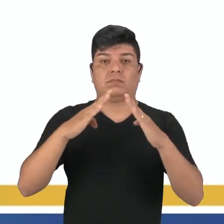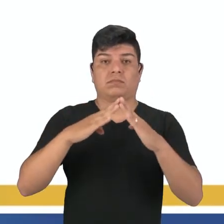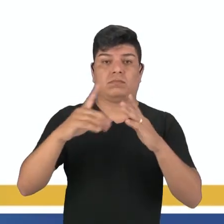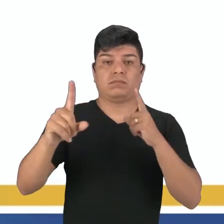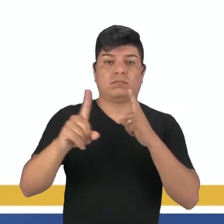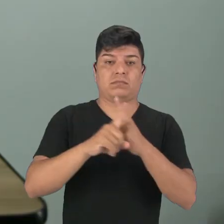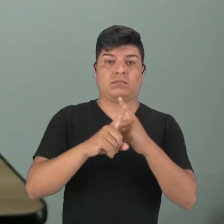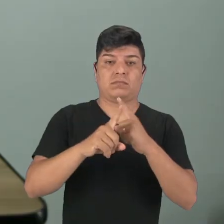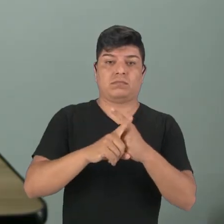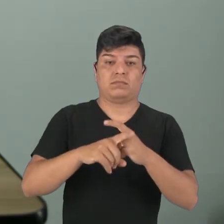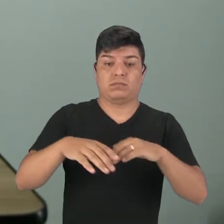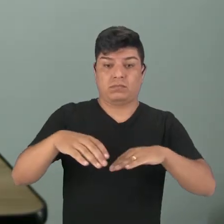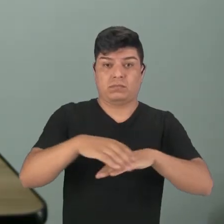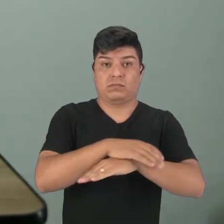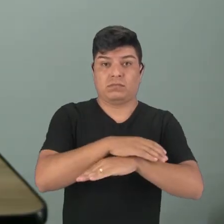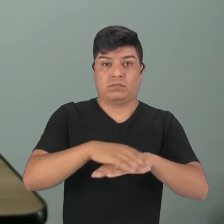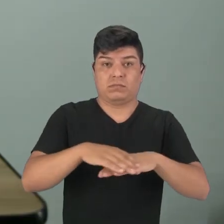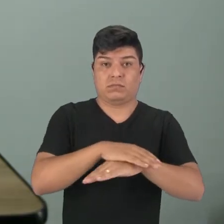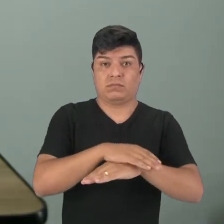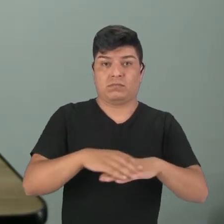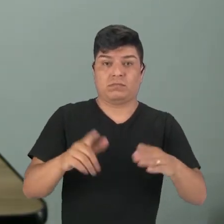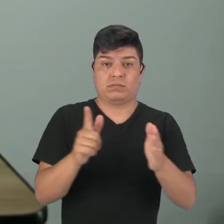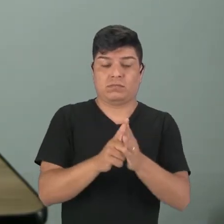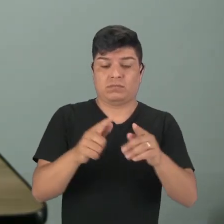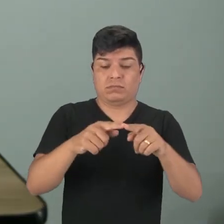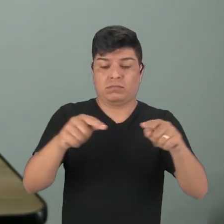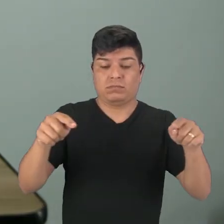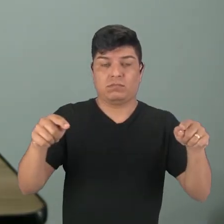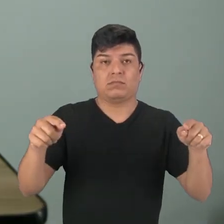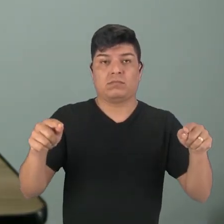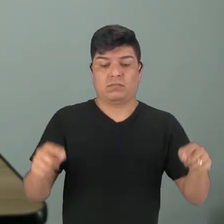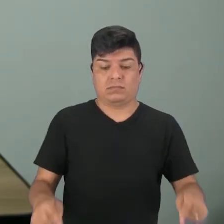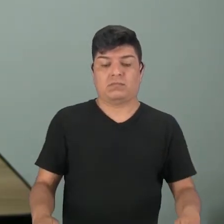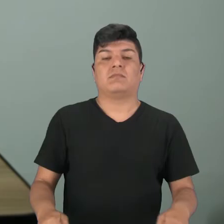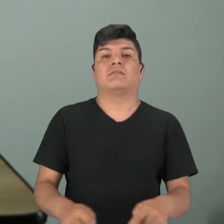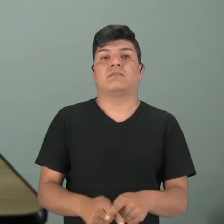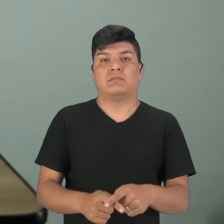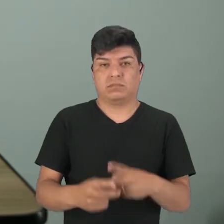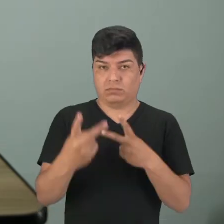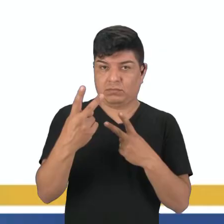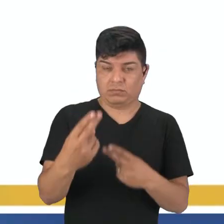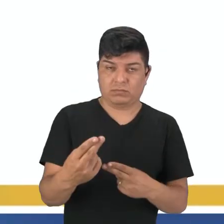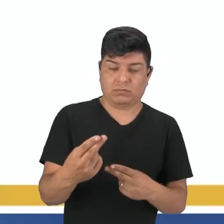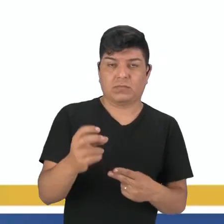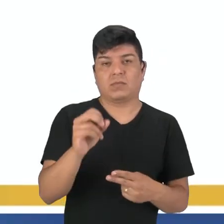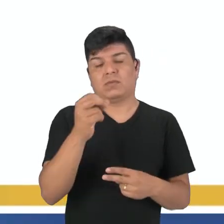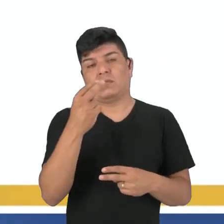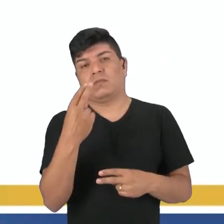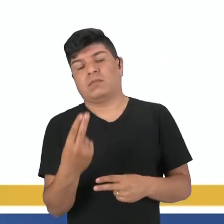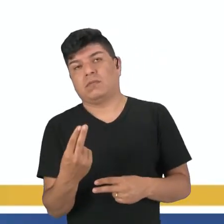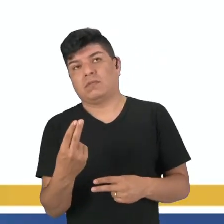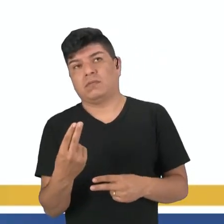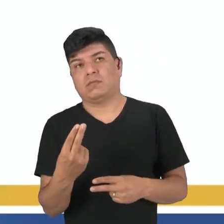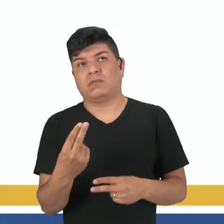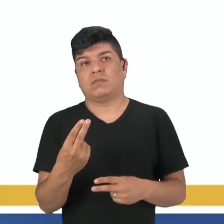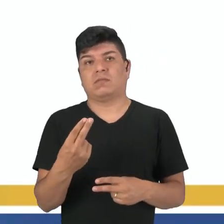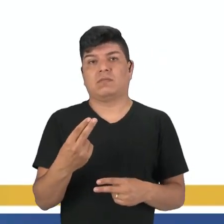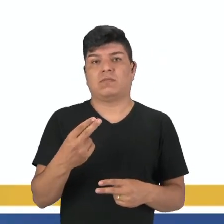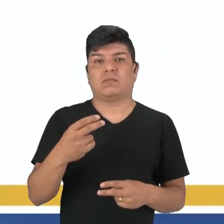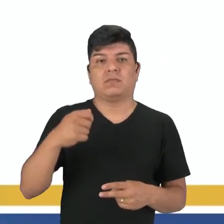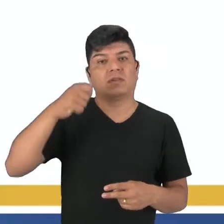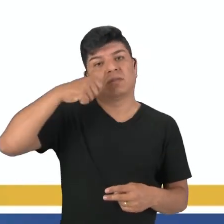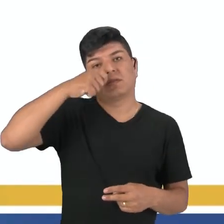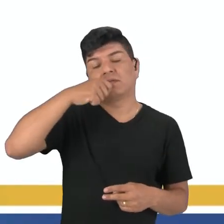uma caixa de sapato, vai representar muito bem o prisma retangular, ou a caixa de creme